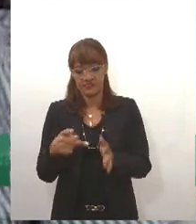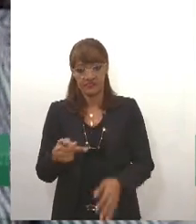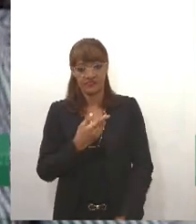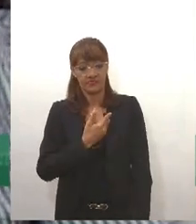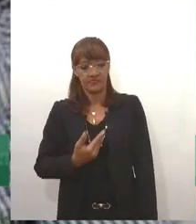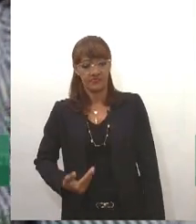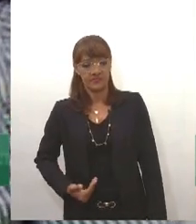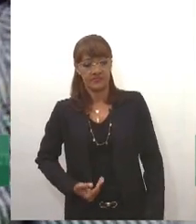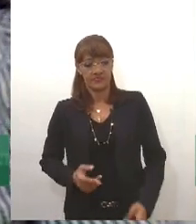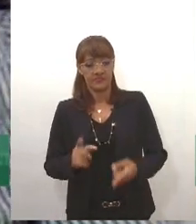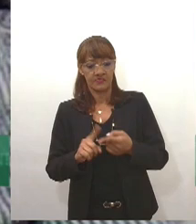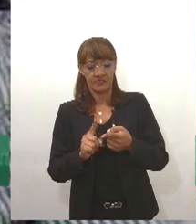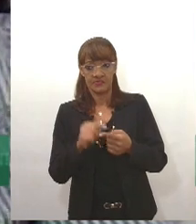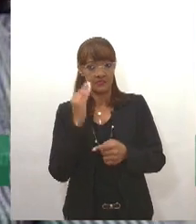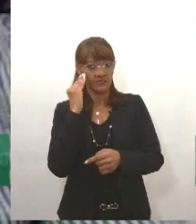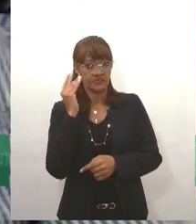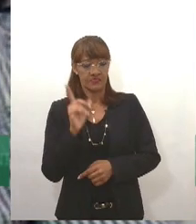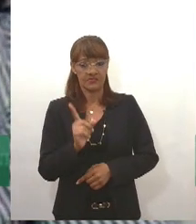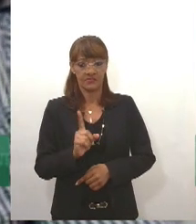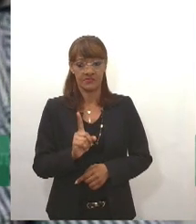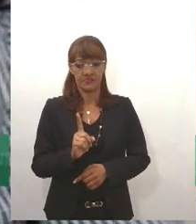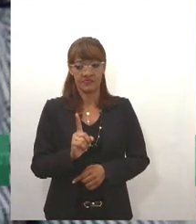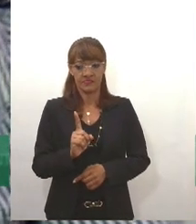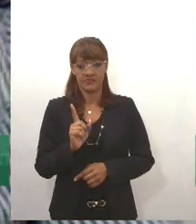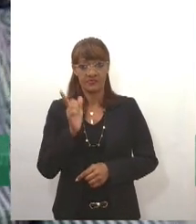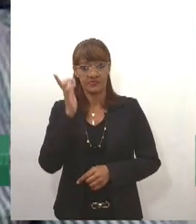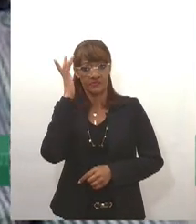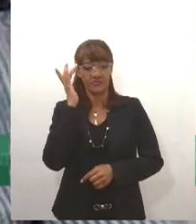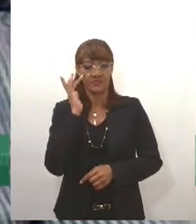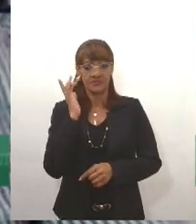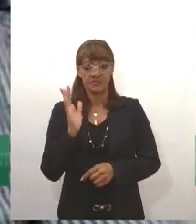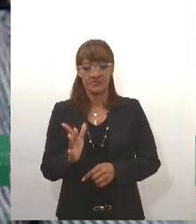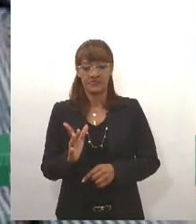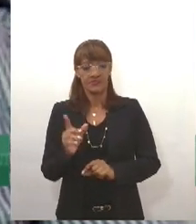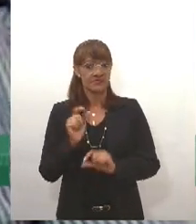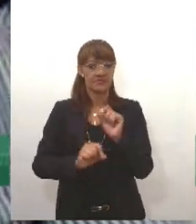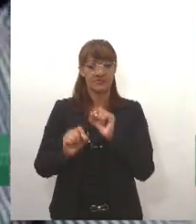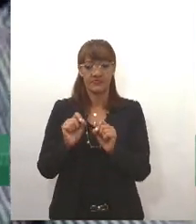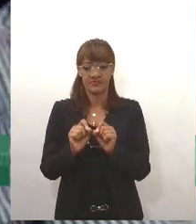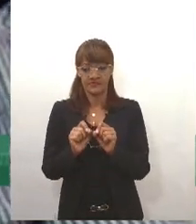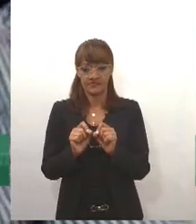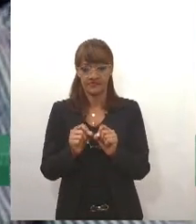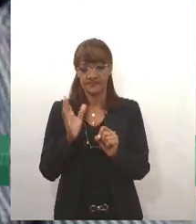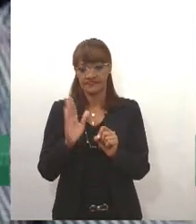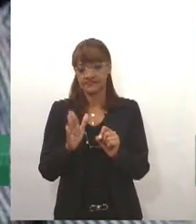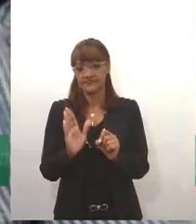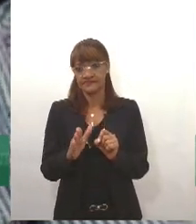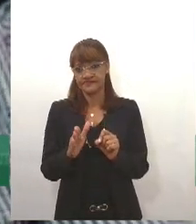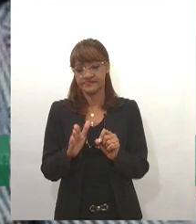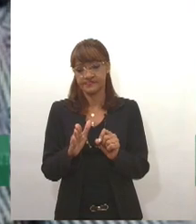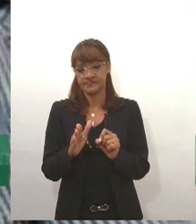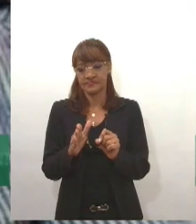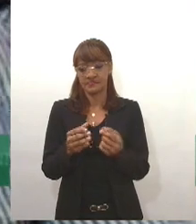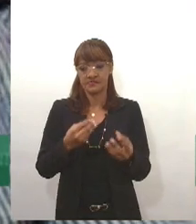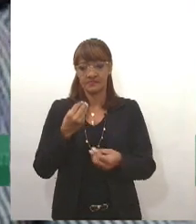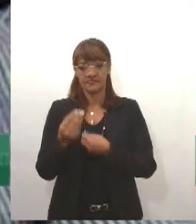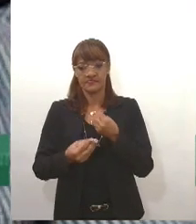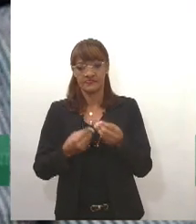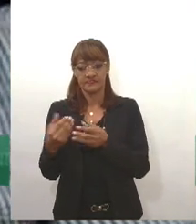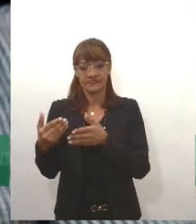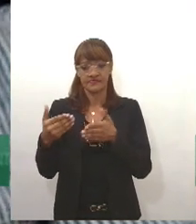nem fala e eu acho que ainda não sabe por conta dessa questão de que deixou ainda uma flexibilidade alguma margem pros estados e